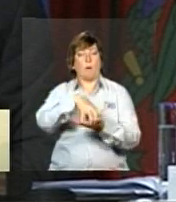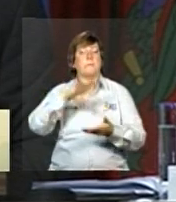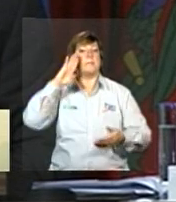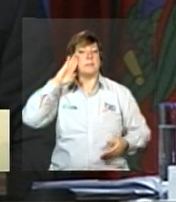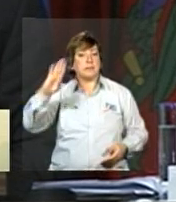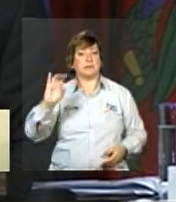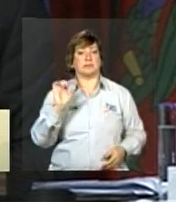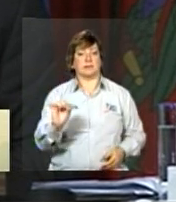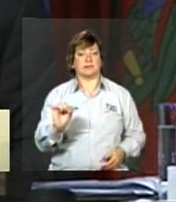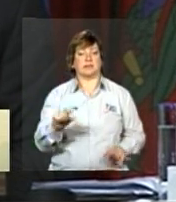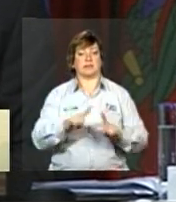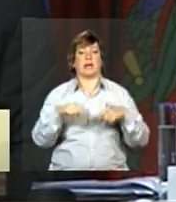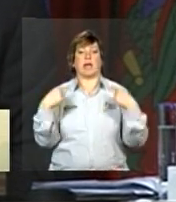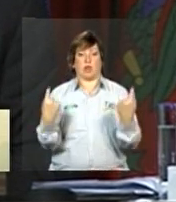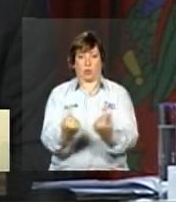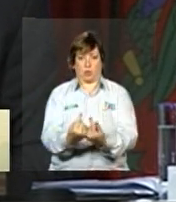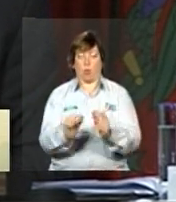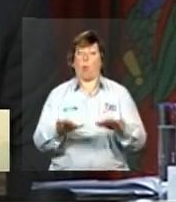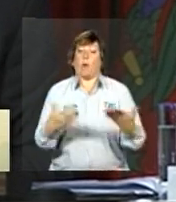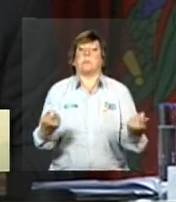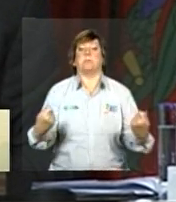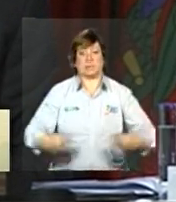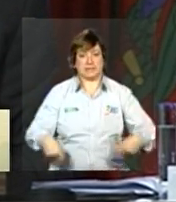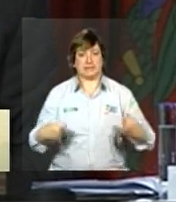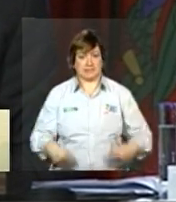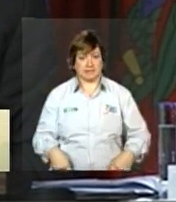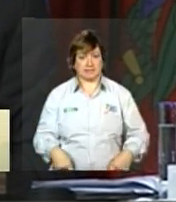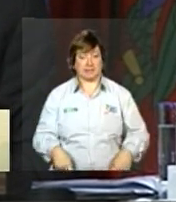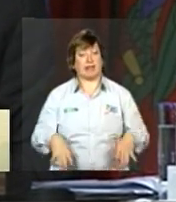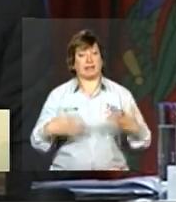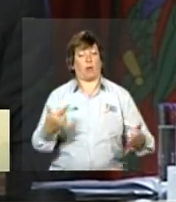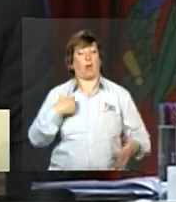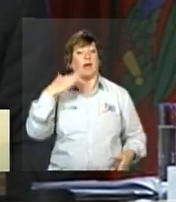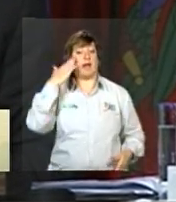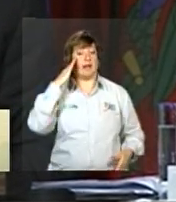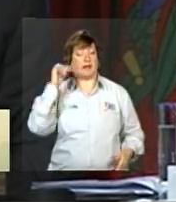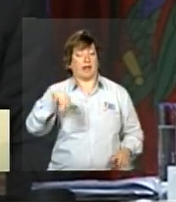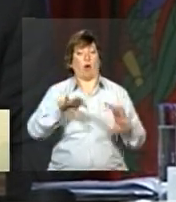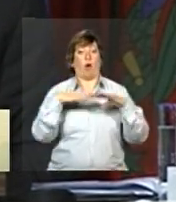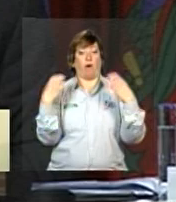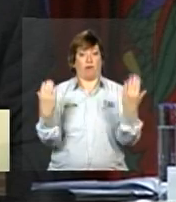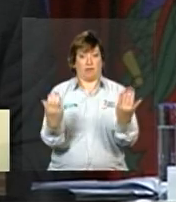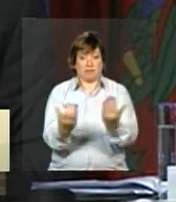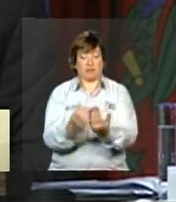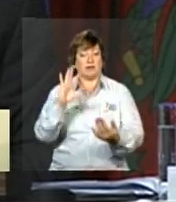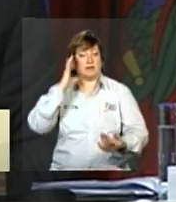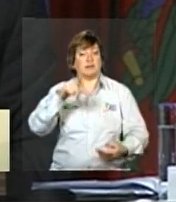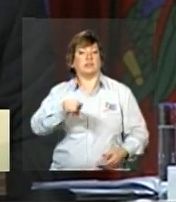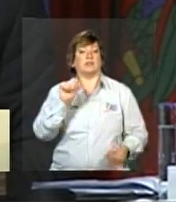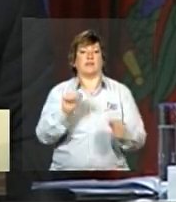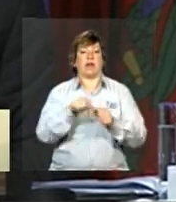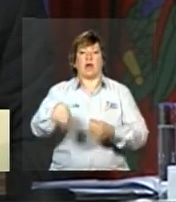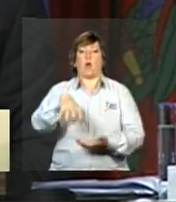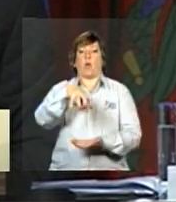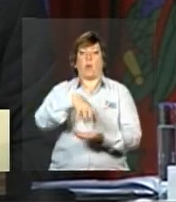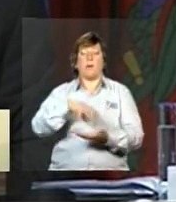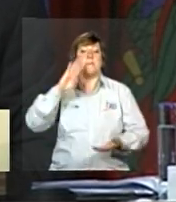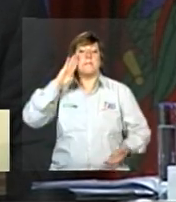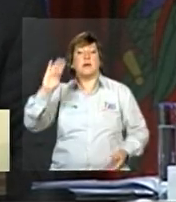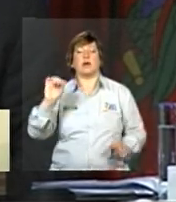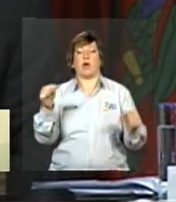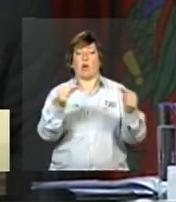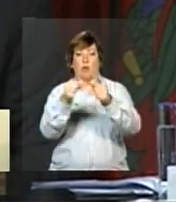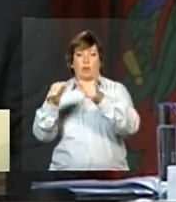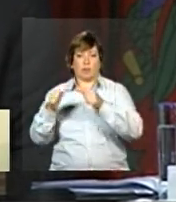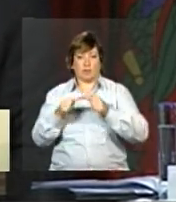que se reúne quando necessário. Então, entendo que a conferência decidiu estabelecer esse comitê principal de acordo